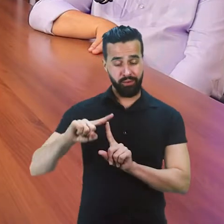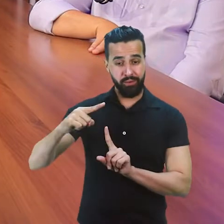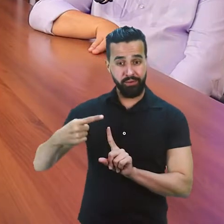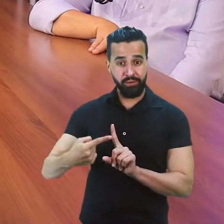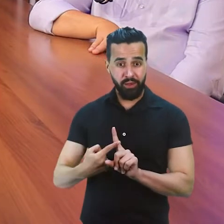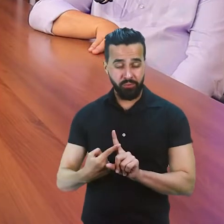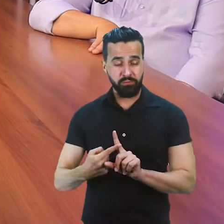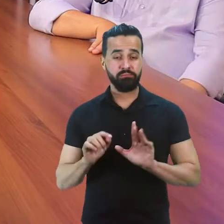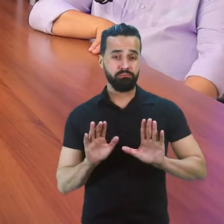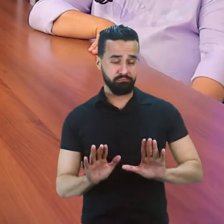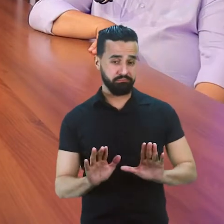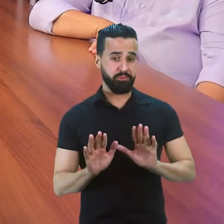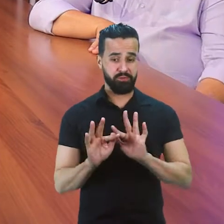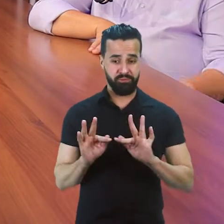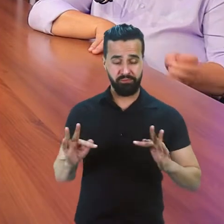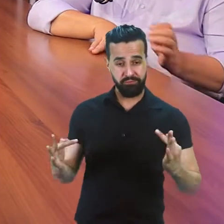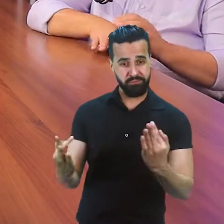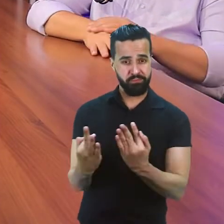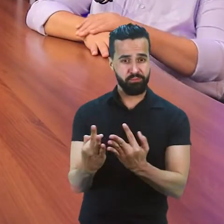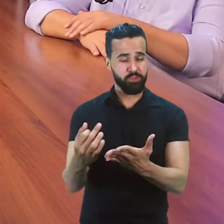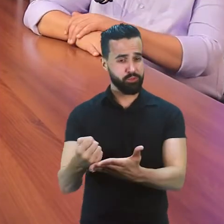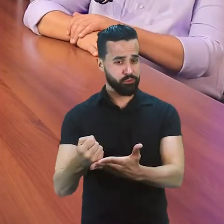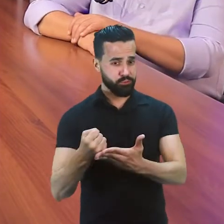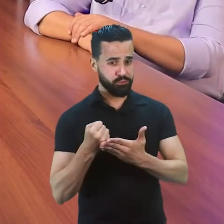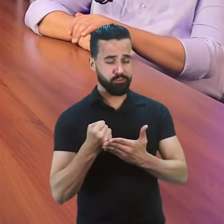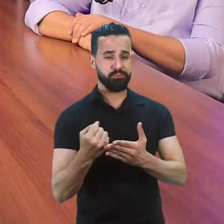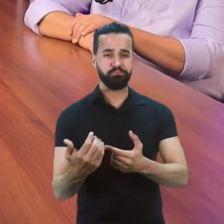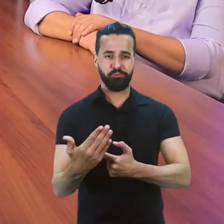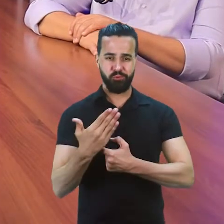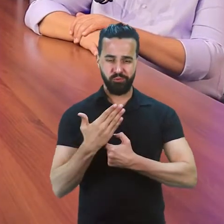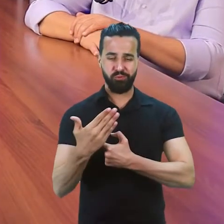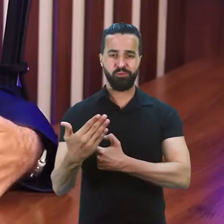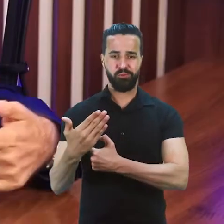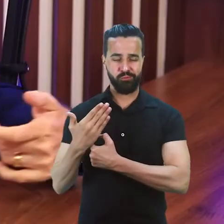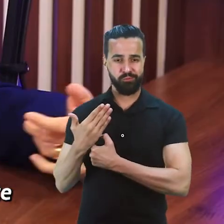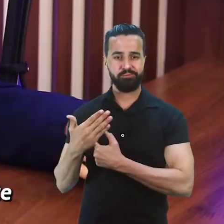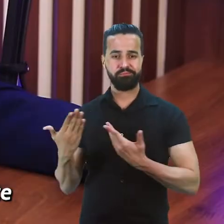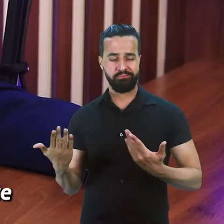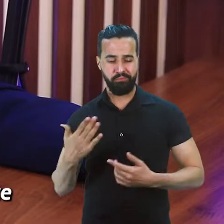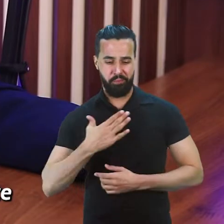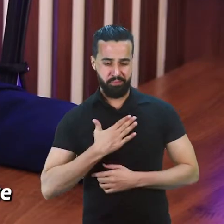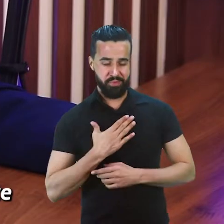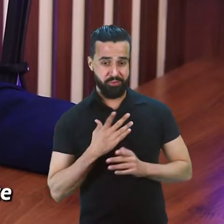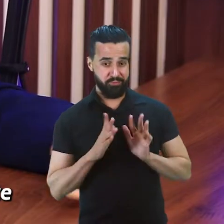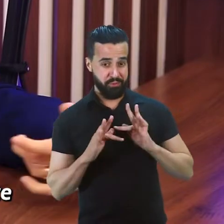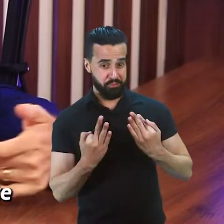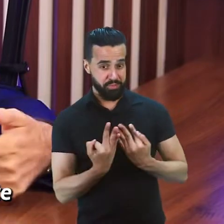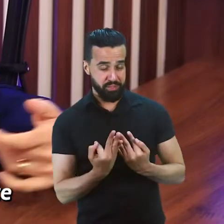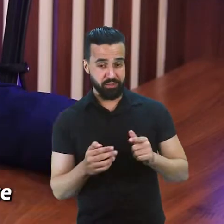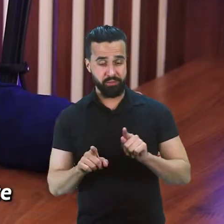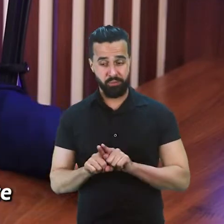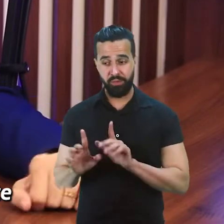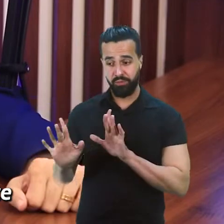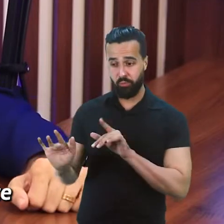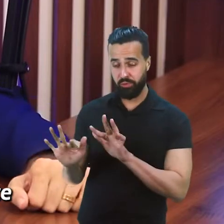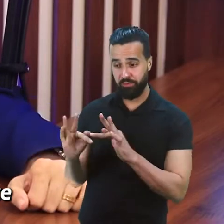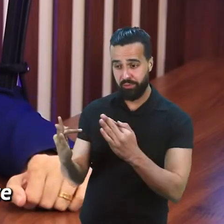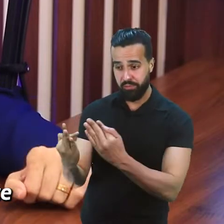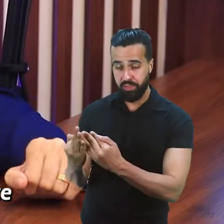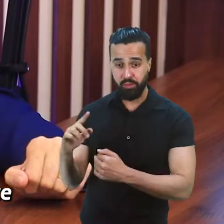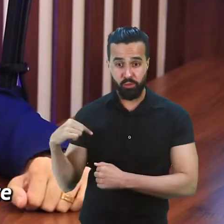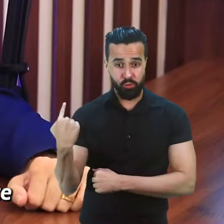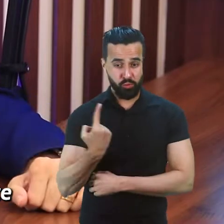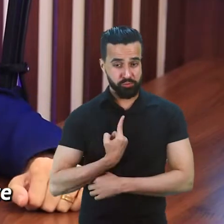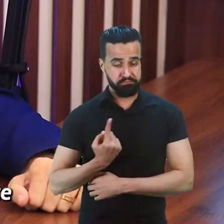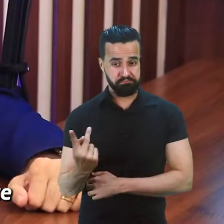um suporte da família inicial e por um tempo, tanto do lado da minha família como do lado da família dela, que foi magnífico,